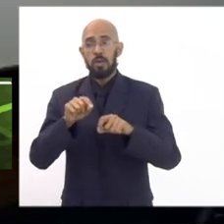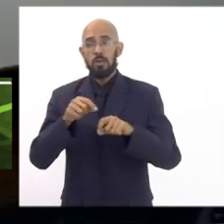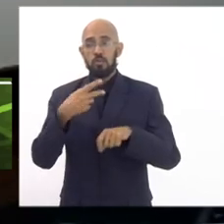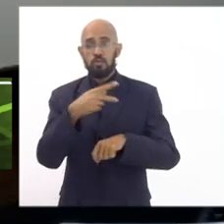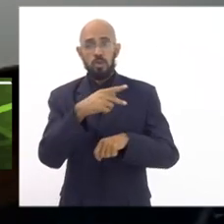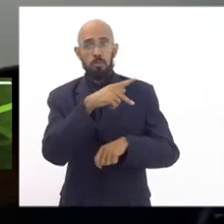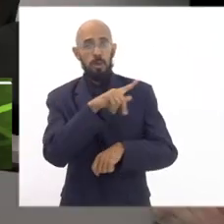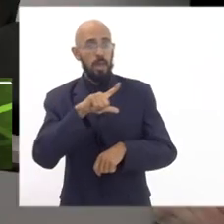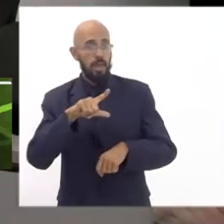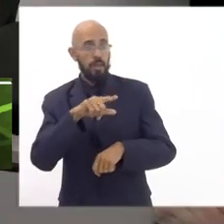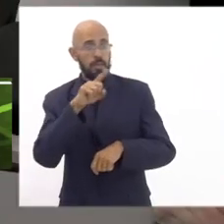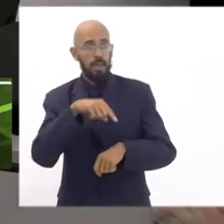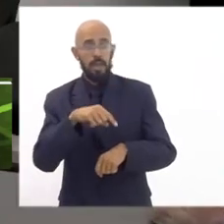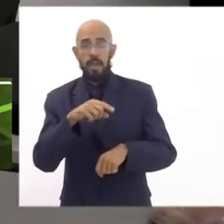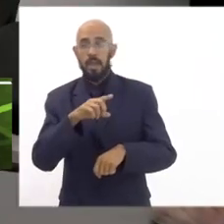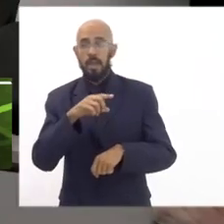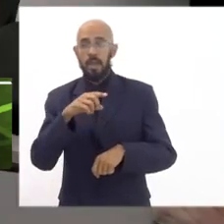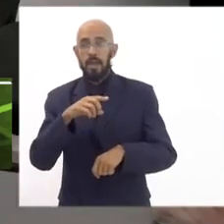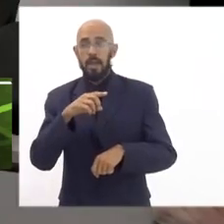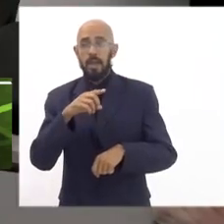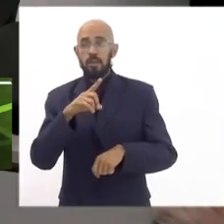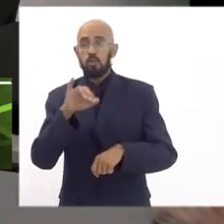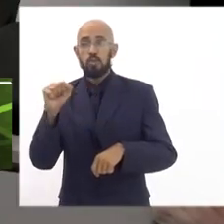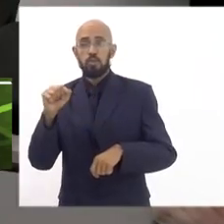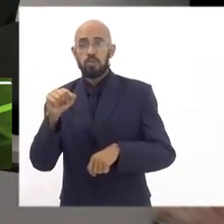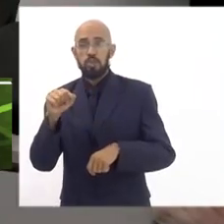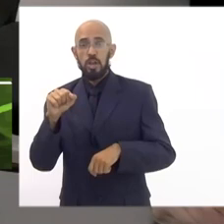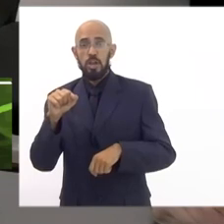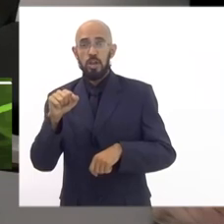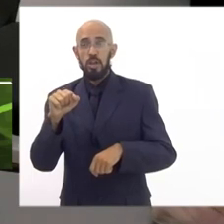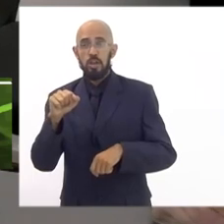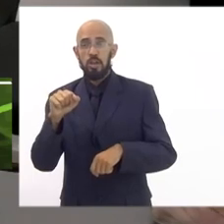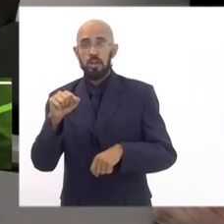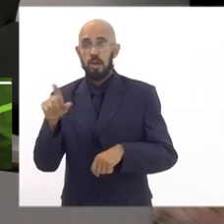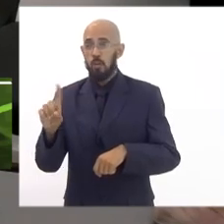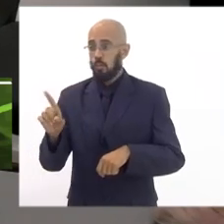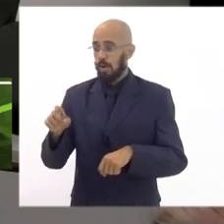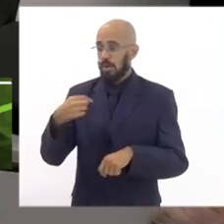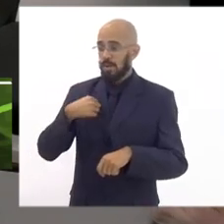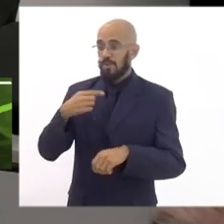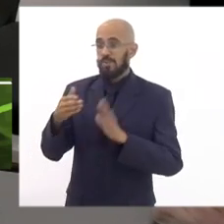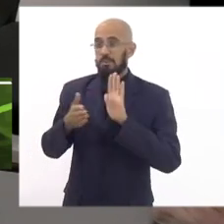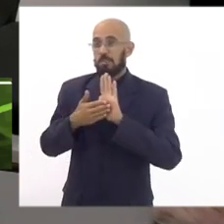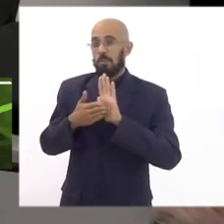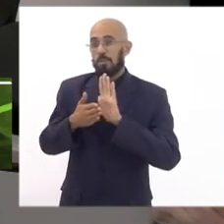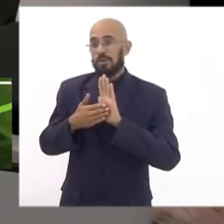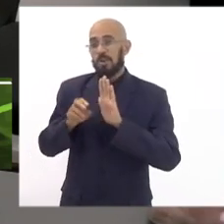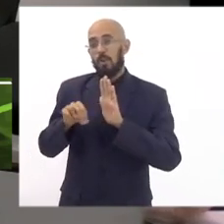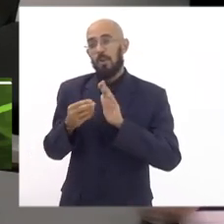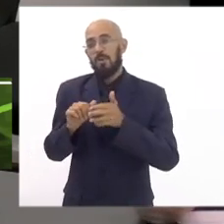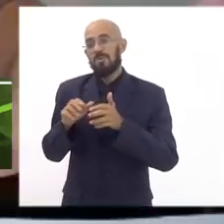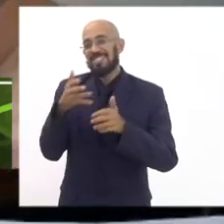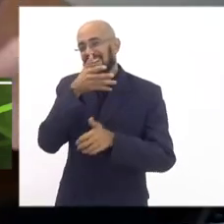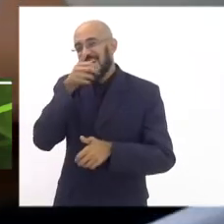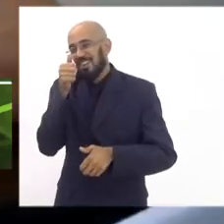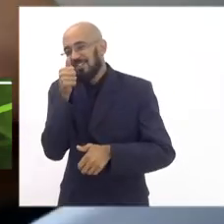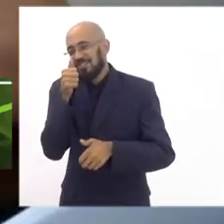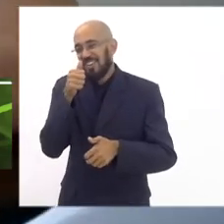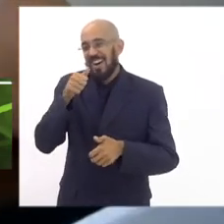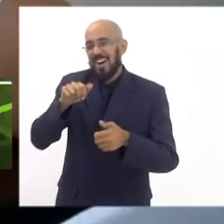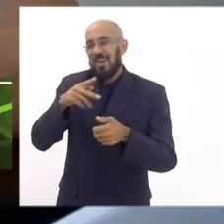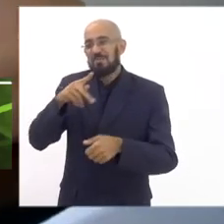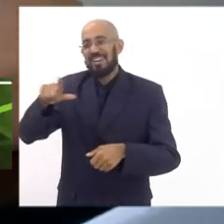mas é uma alteração que eu estou propondo pra, ou para salvar o projeto ou para fazer adequação na técnica legislativa